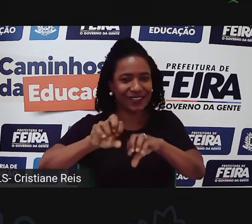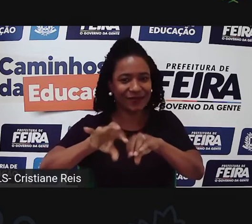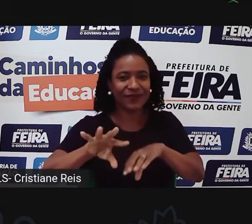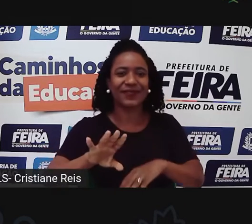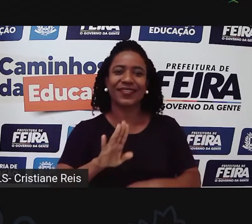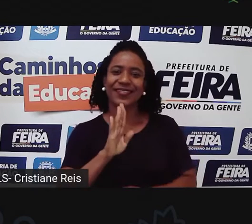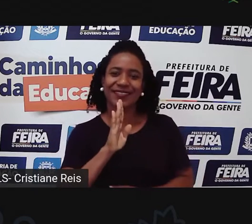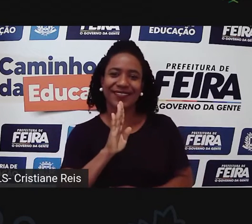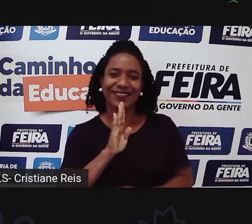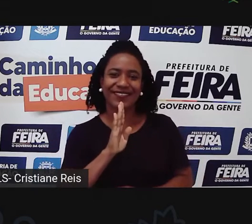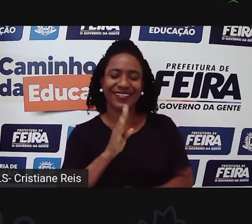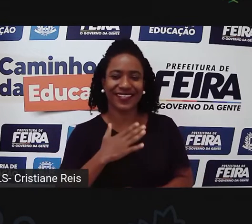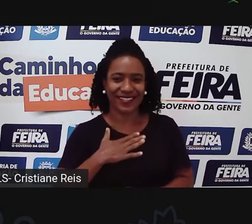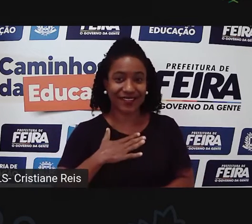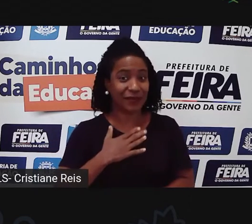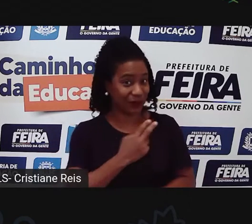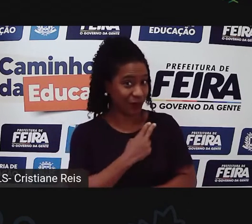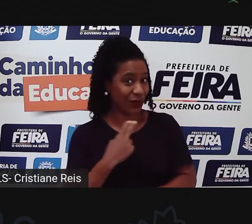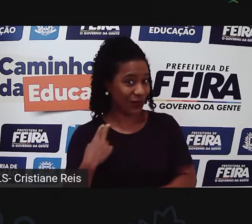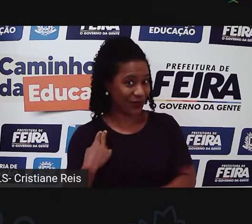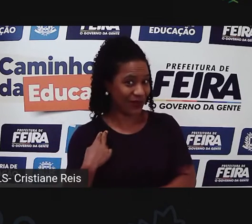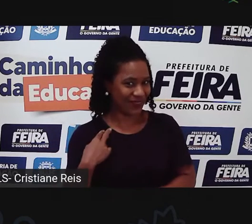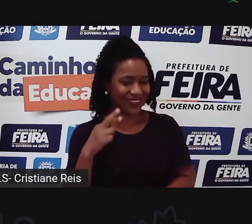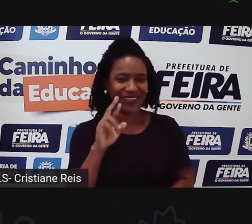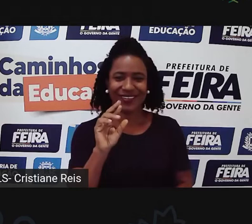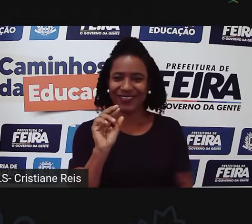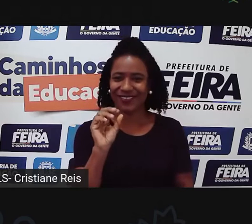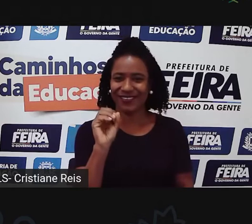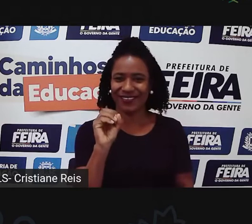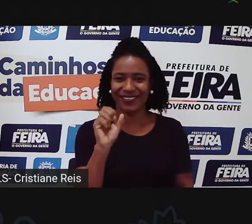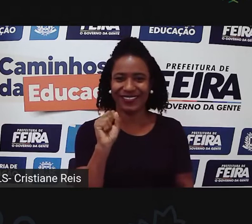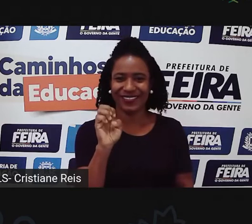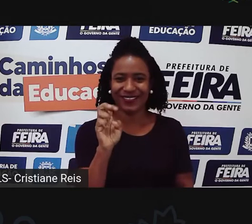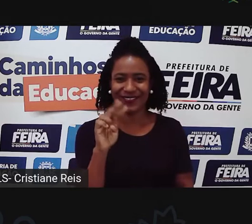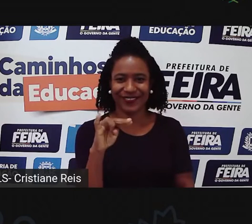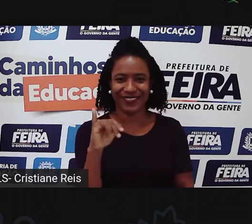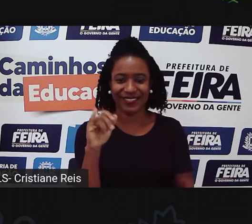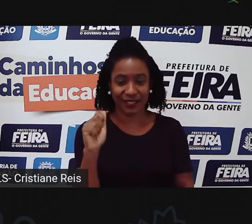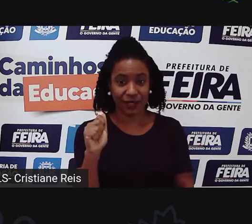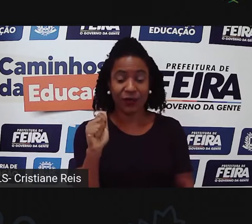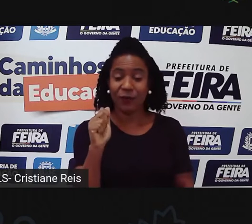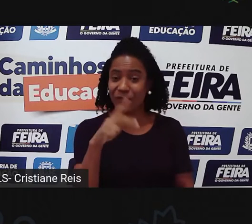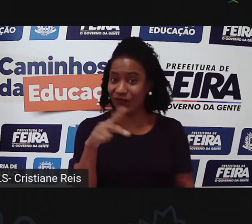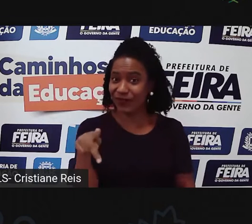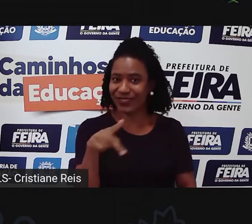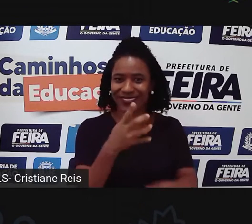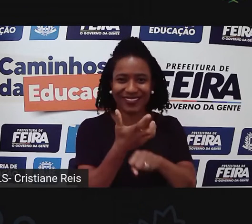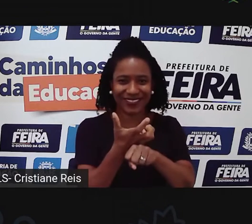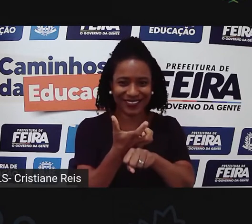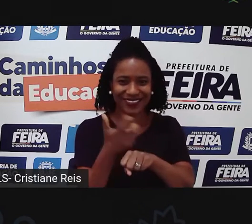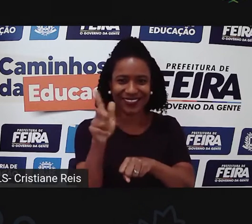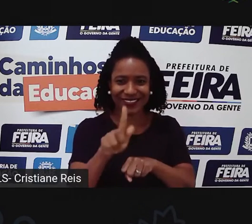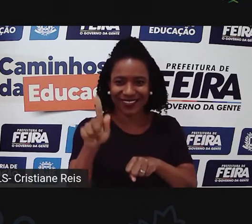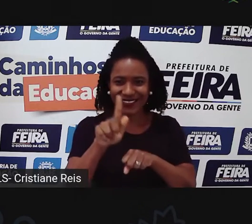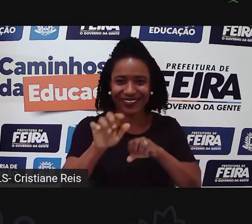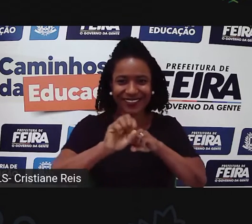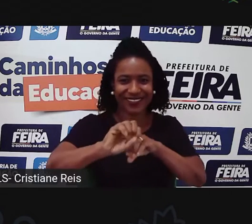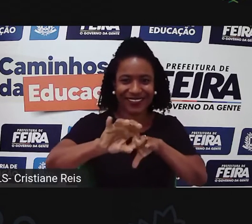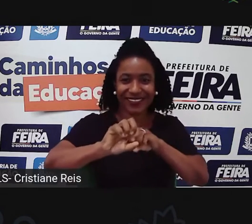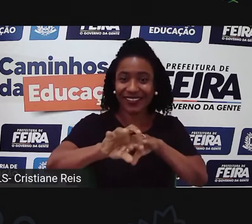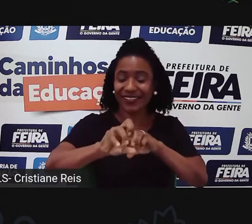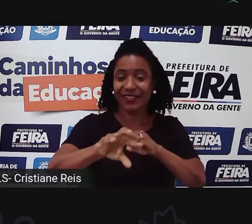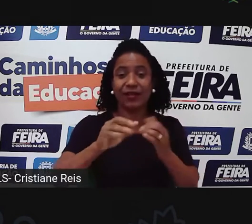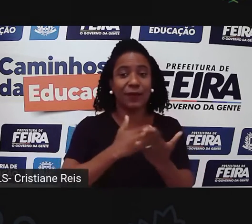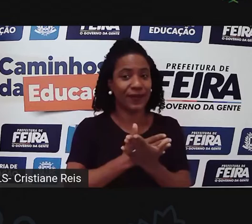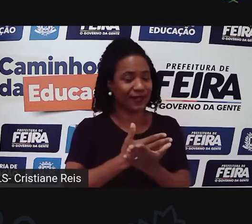eu vou, né, me apresentar para vocês. Eu sou a professora Rosivânia, sou professora de geografia, né? E nós vamos, a partir de